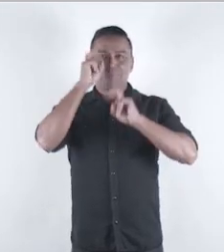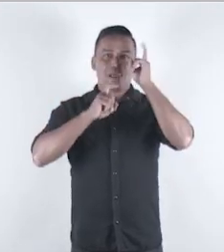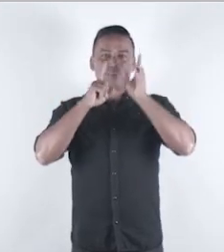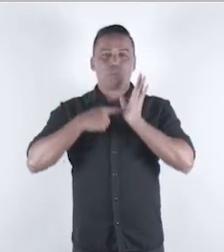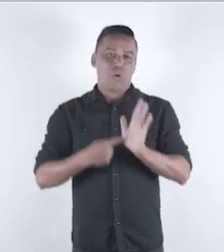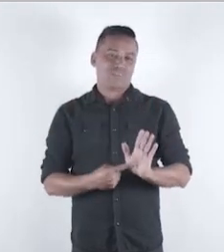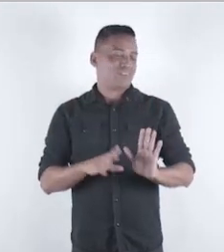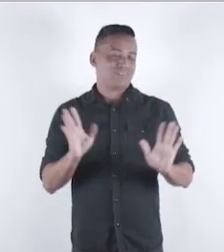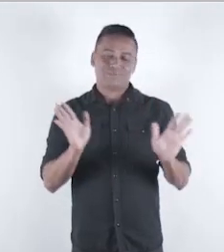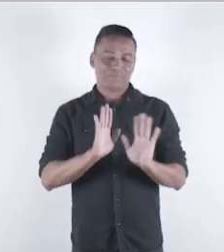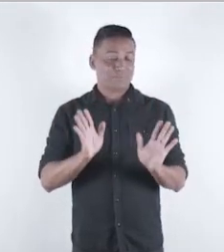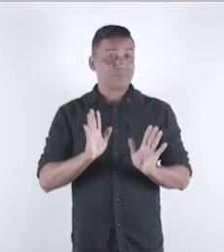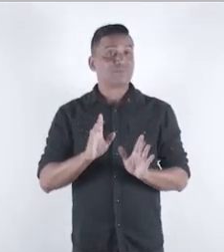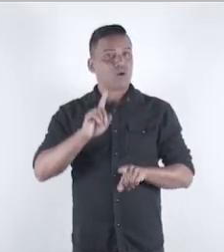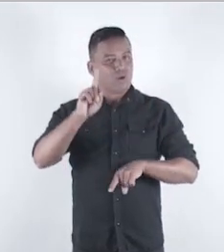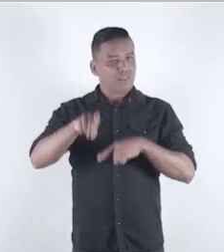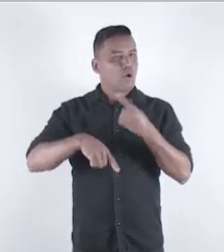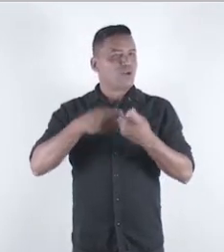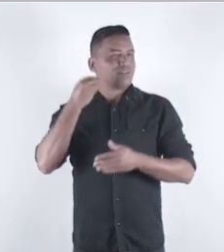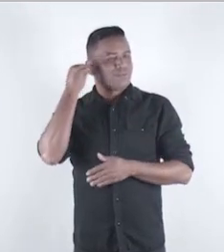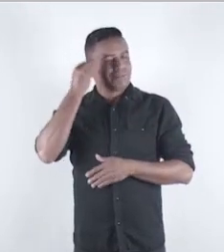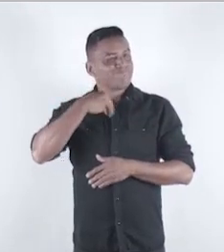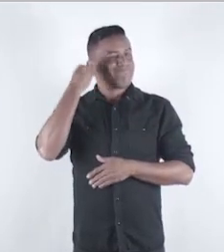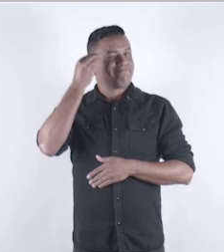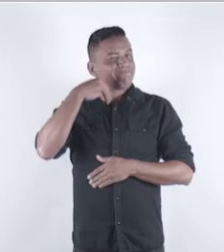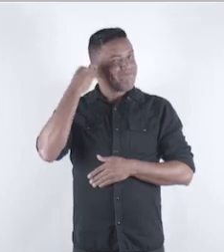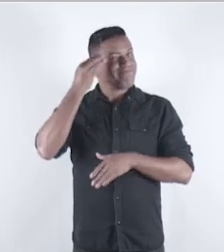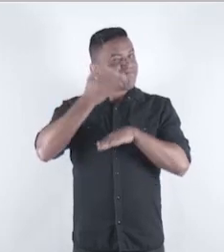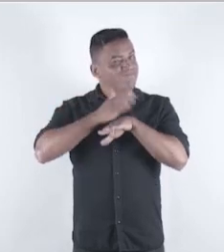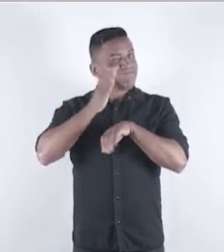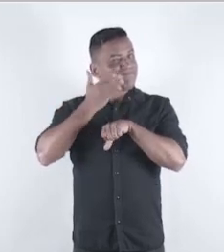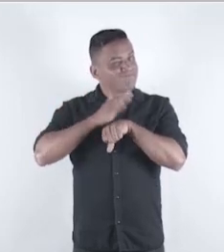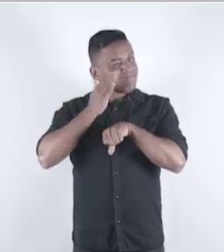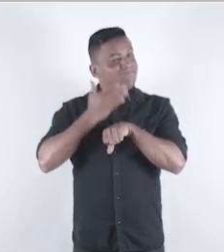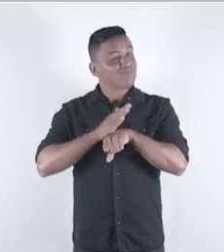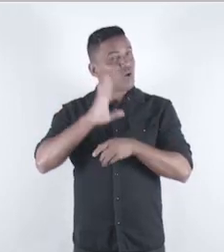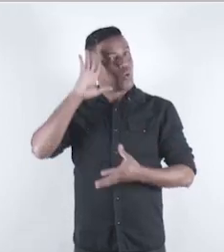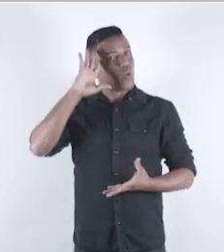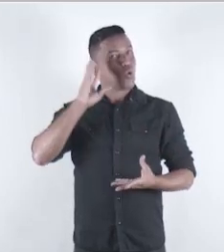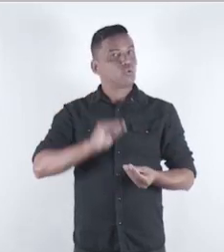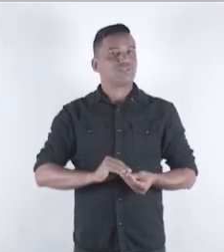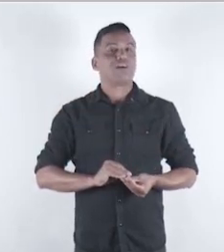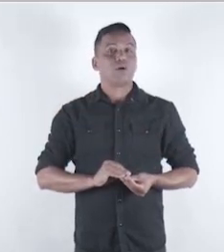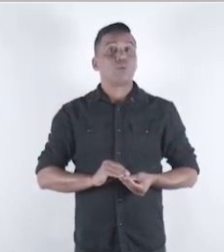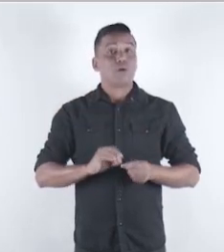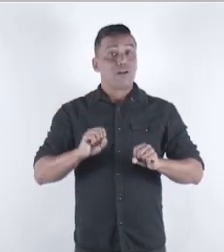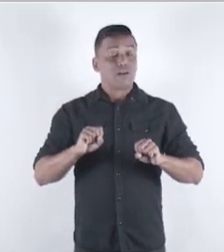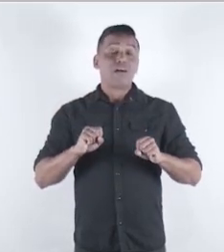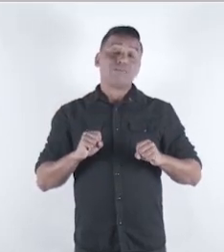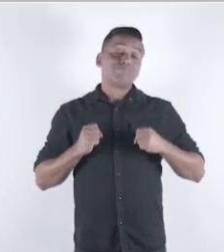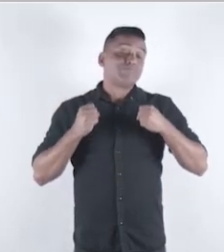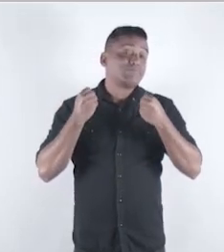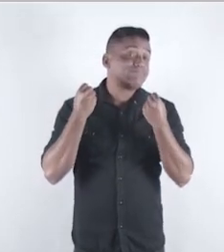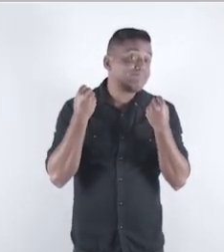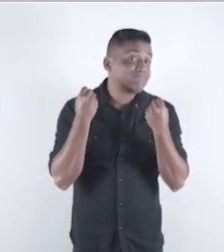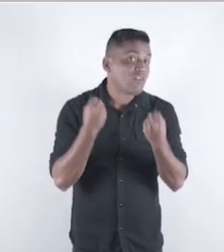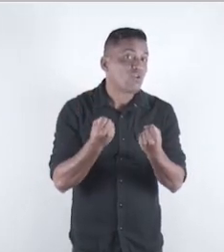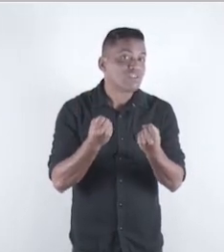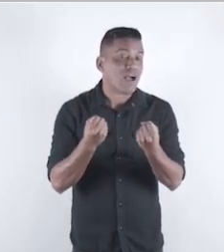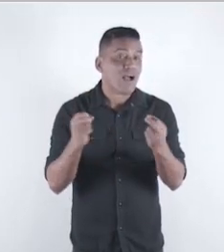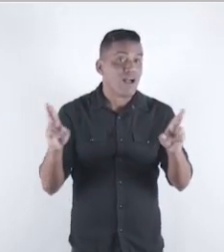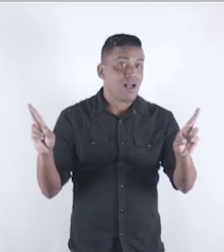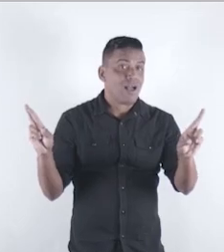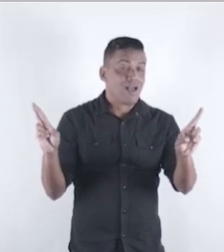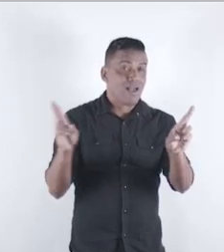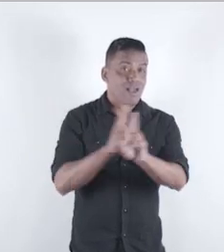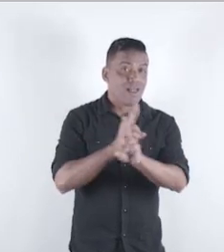daí. Então, depois de uns testes e tal, eu cheguei à conclusão que valia mais reforçar essa relação